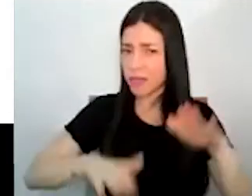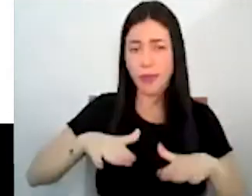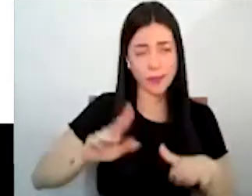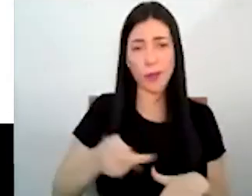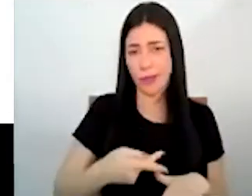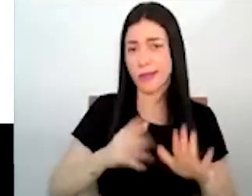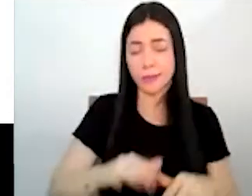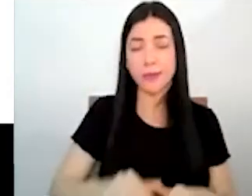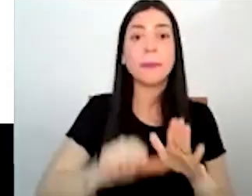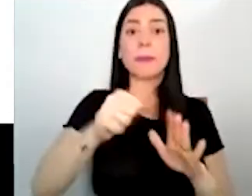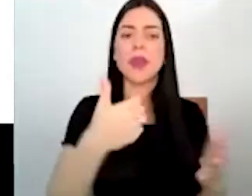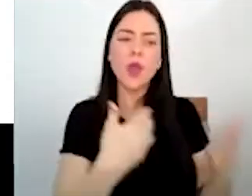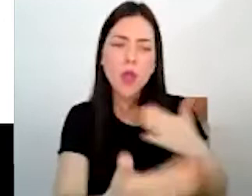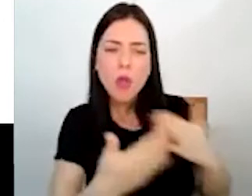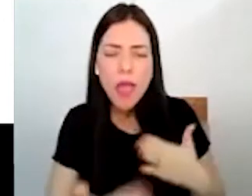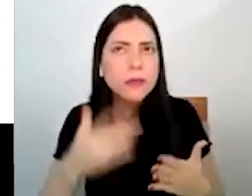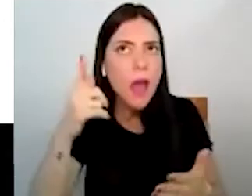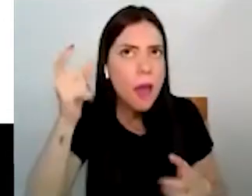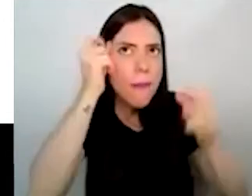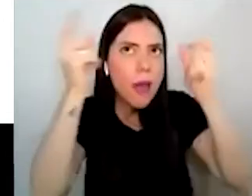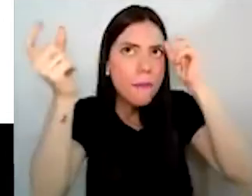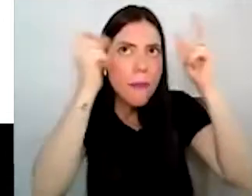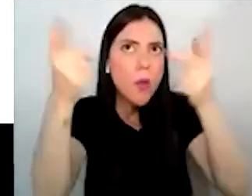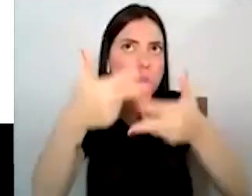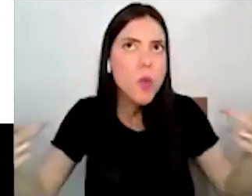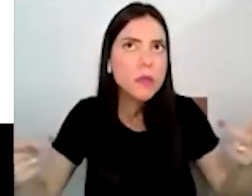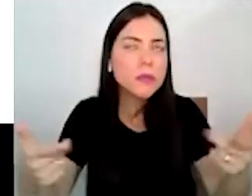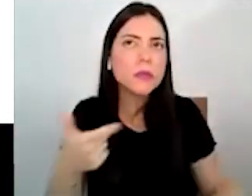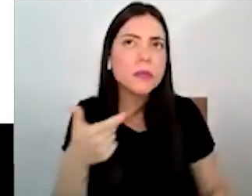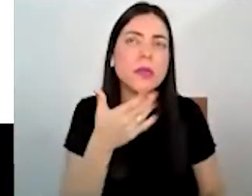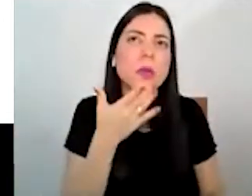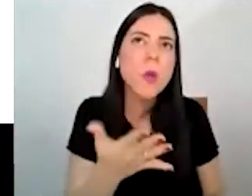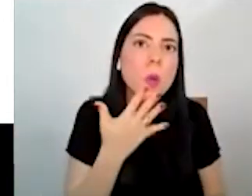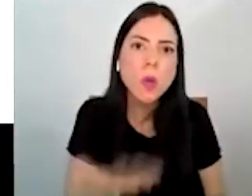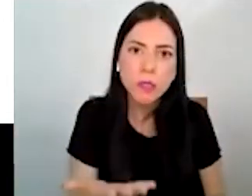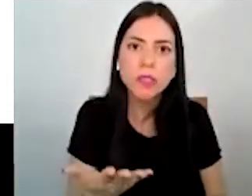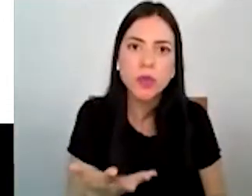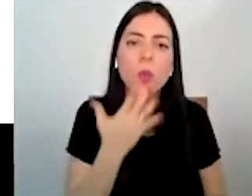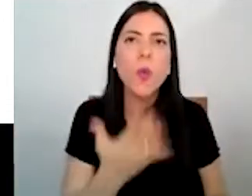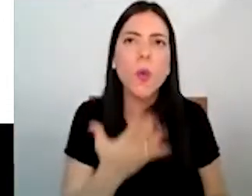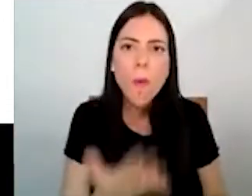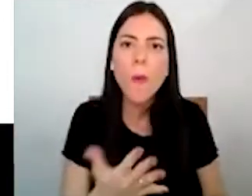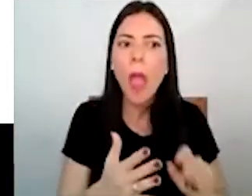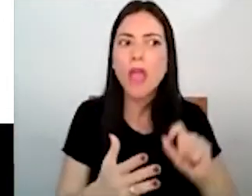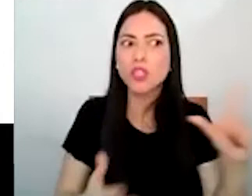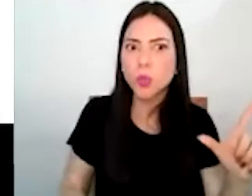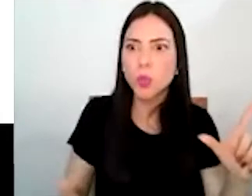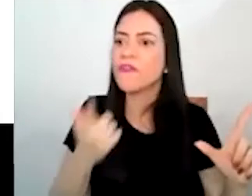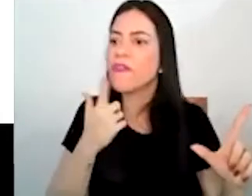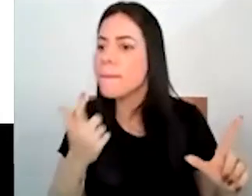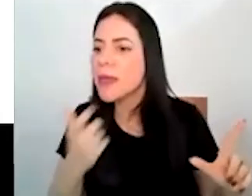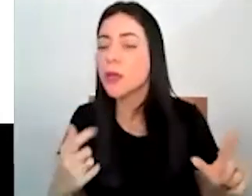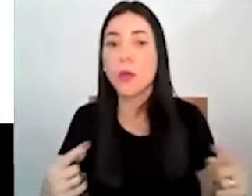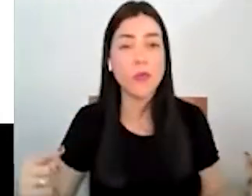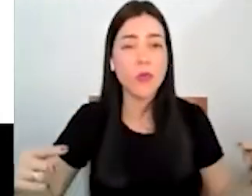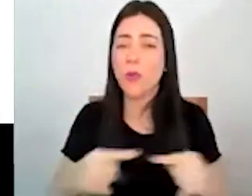de todas, já me vieram na cabeça essas cores, o azul e o vermelho. Por sorte, eram cores que eram muito fortes dentro da bandeira tibetana. Então, depois, quando eu fui